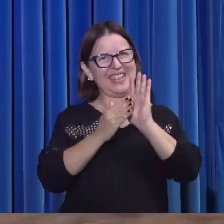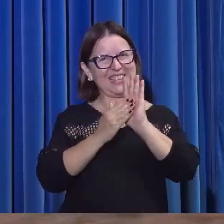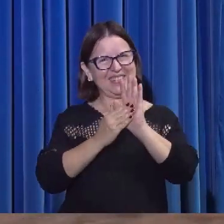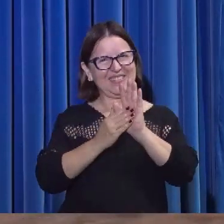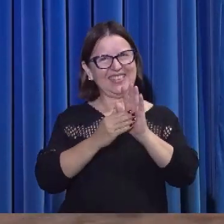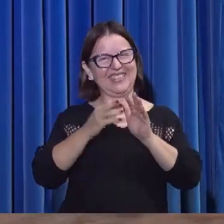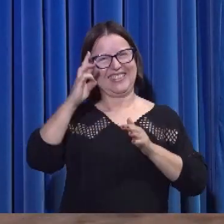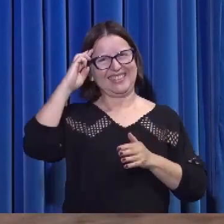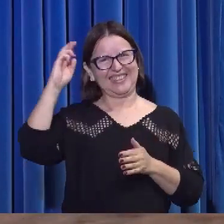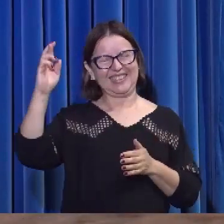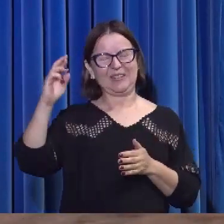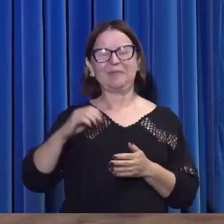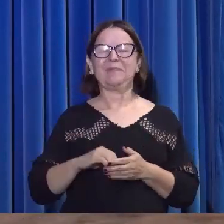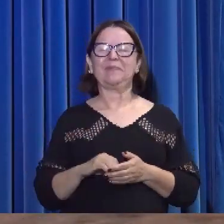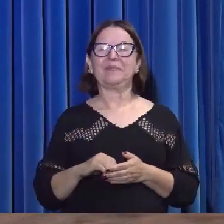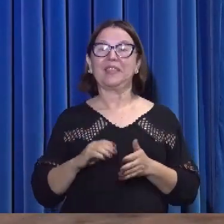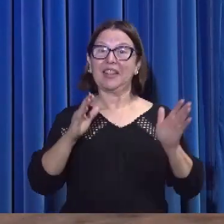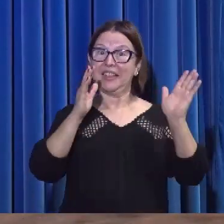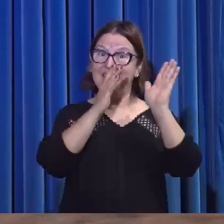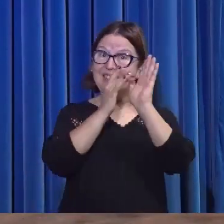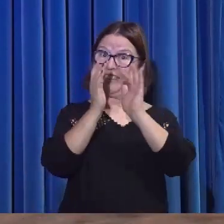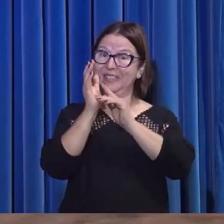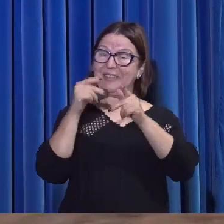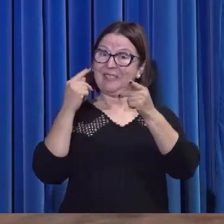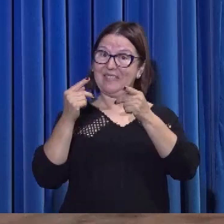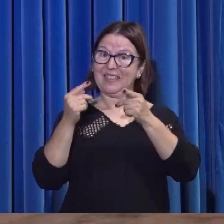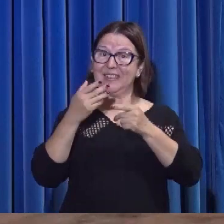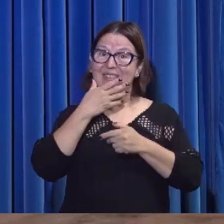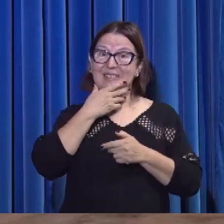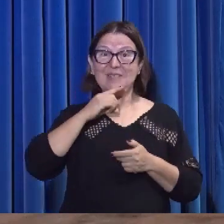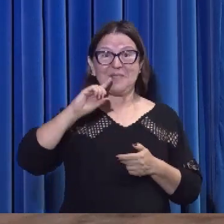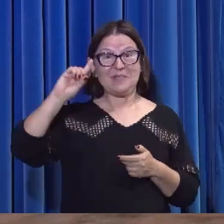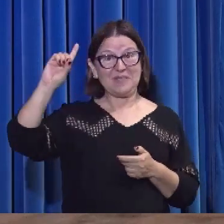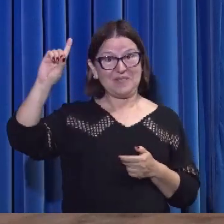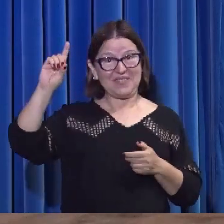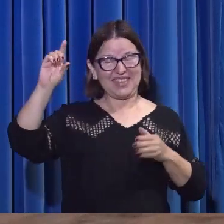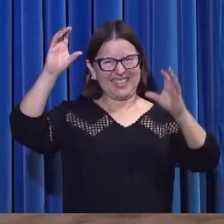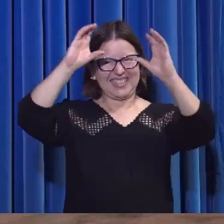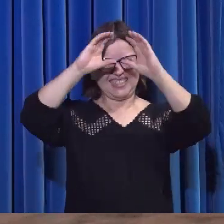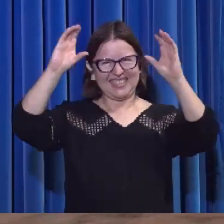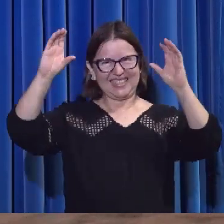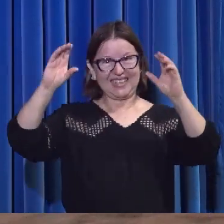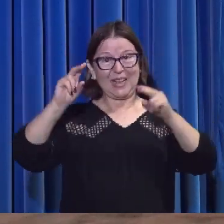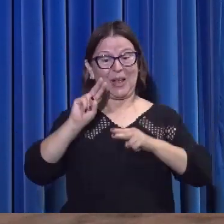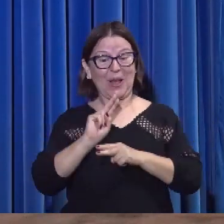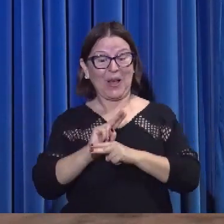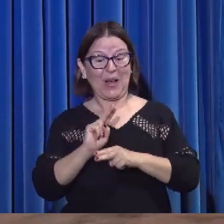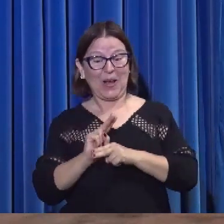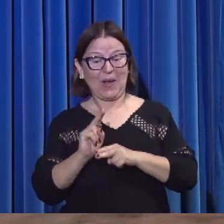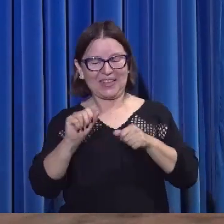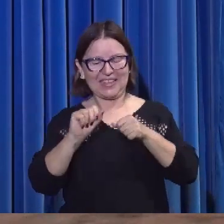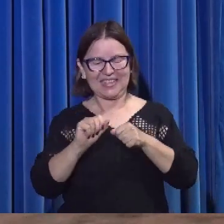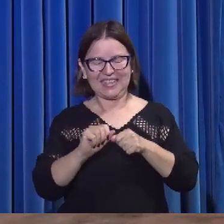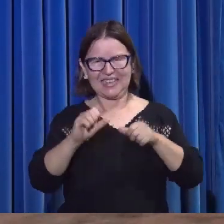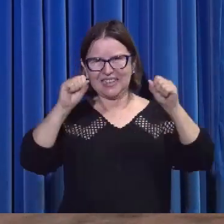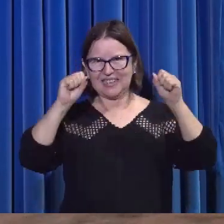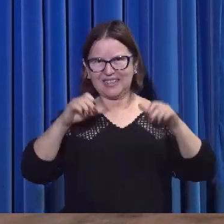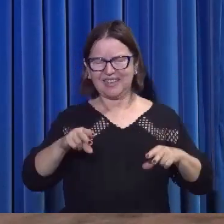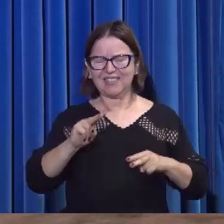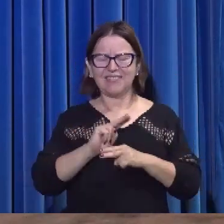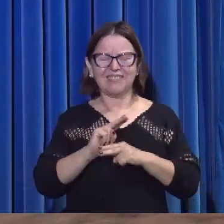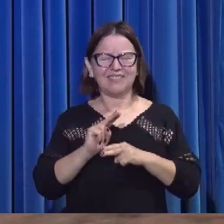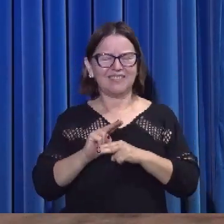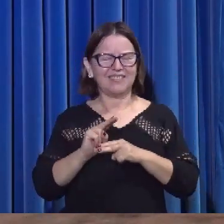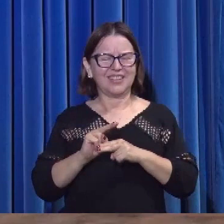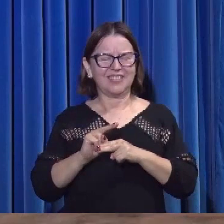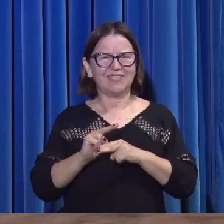que o nosso Pai Celeste cuida de sua criação, sendo zeloso pelas menores e mais